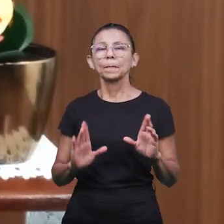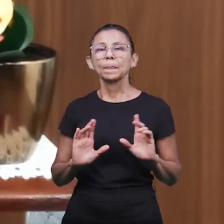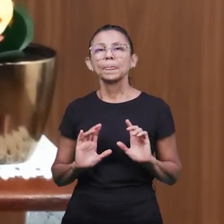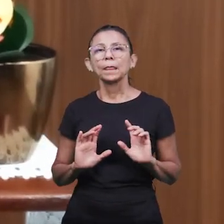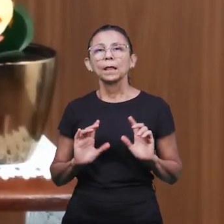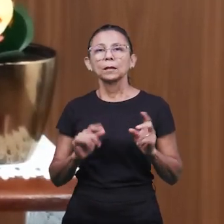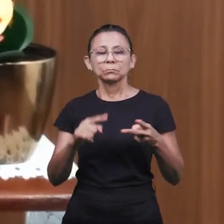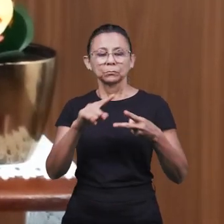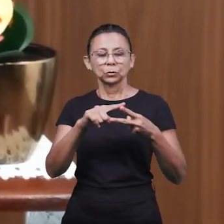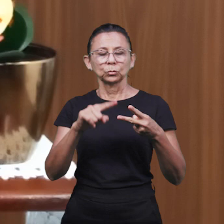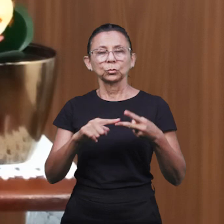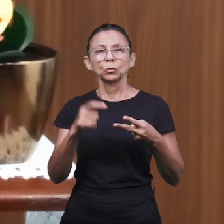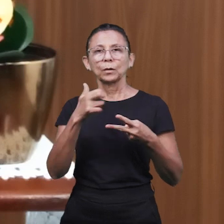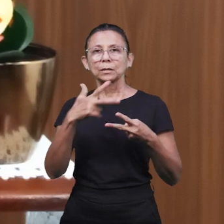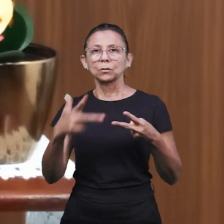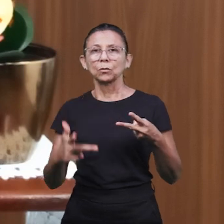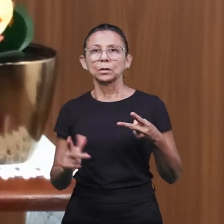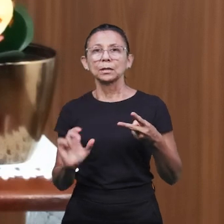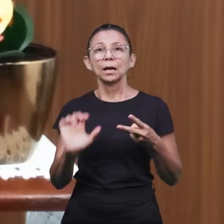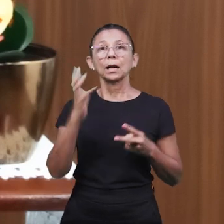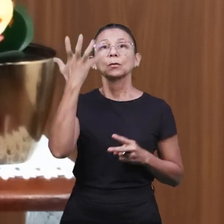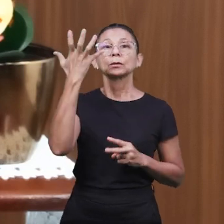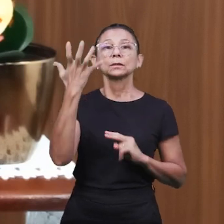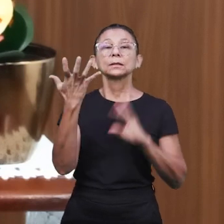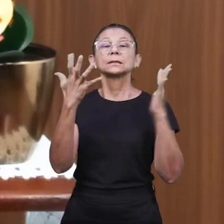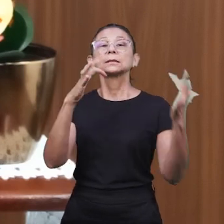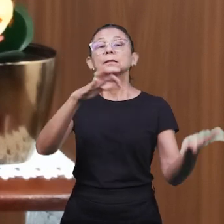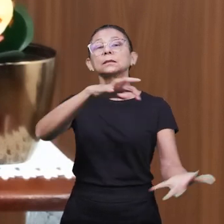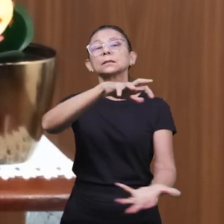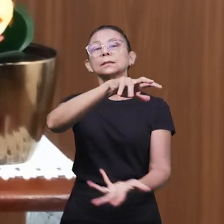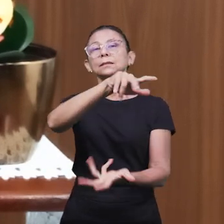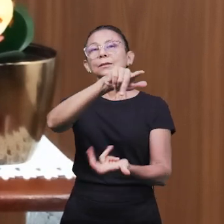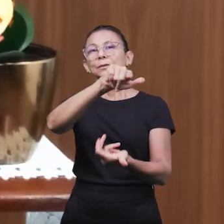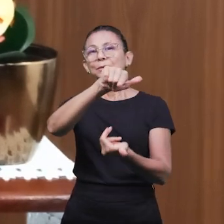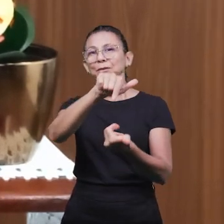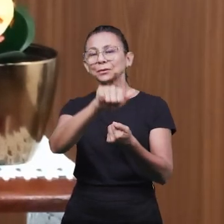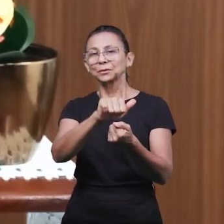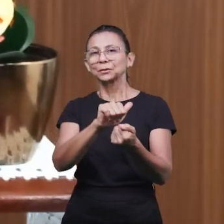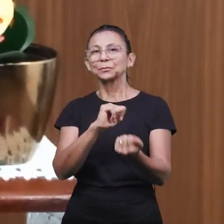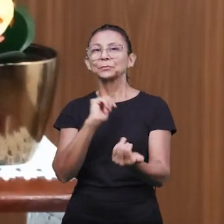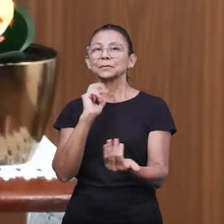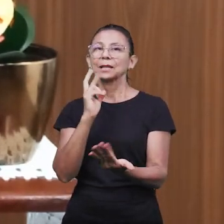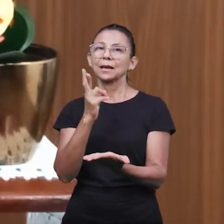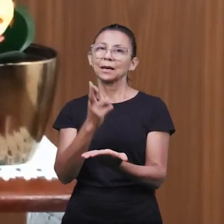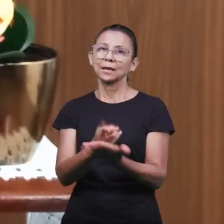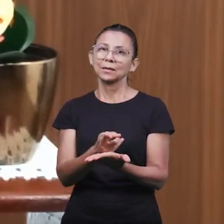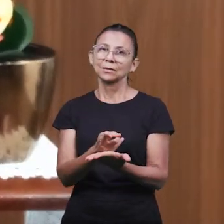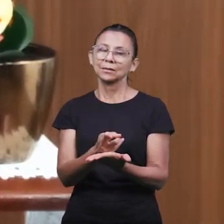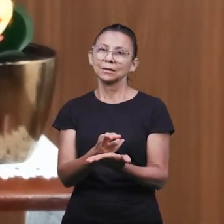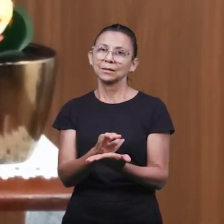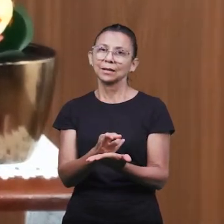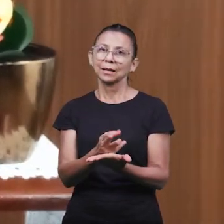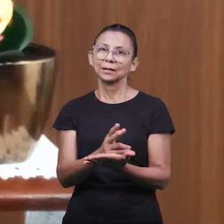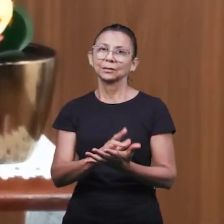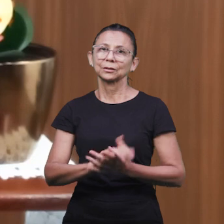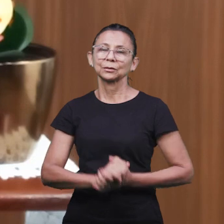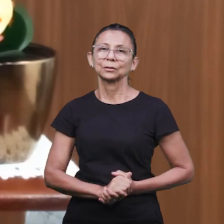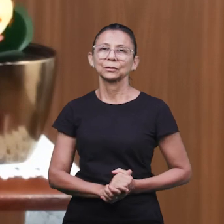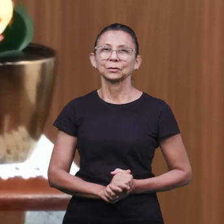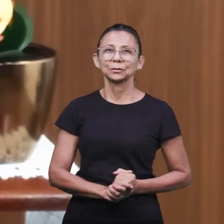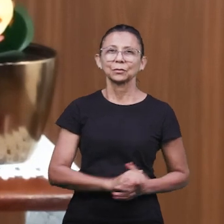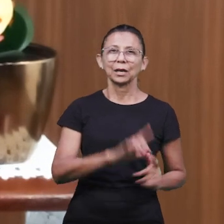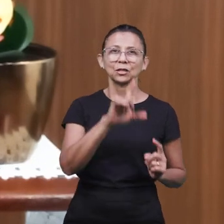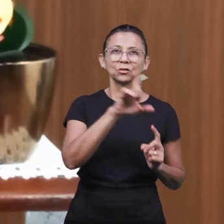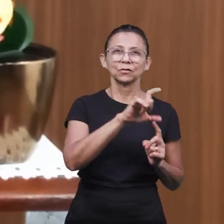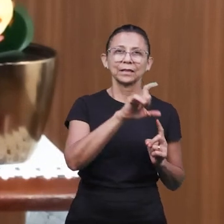operações distintas acontecendo no mundo como resultado da inteligência do mal,